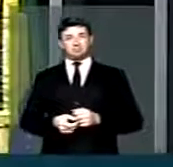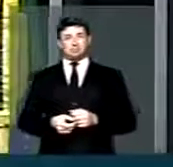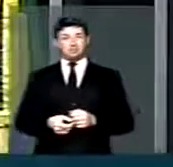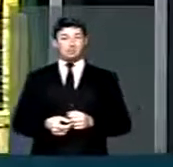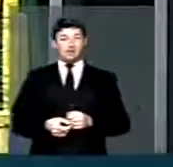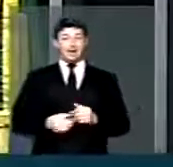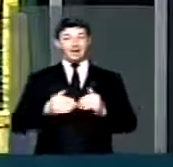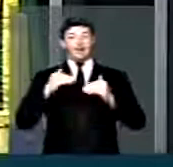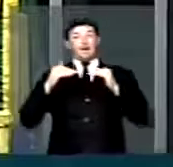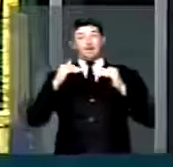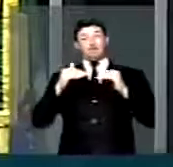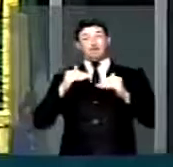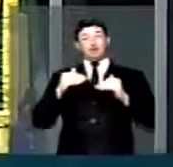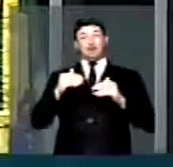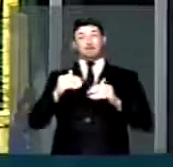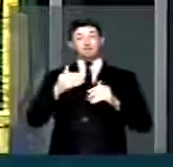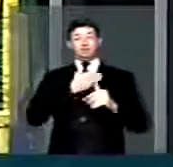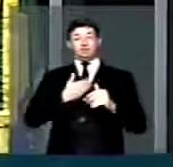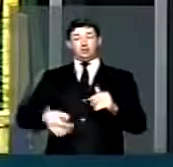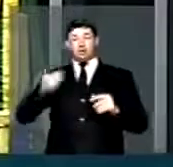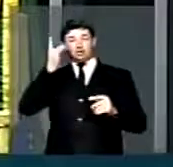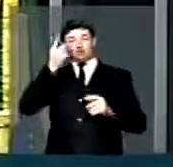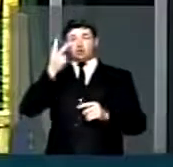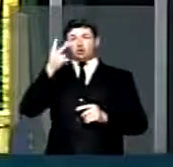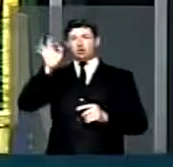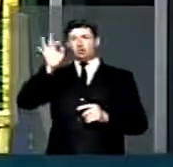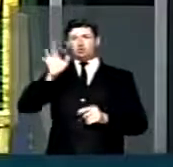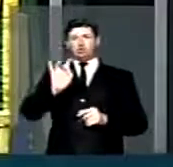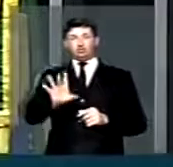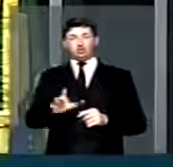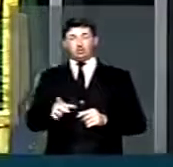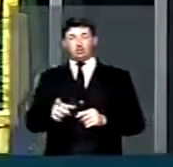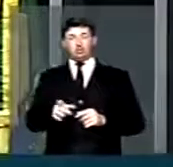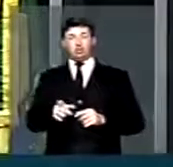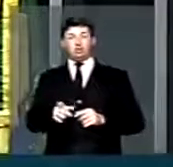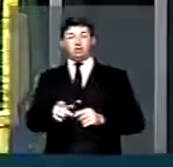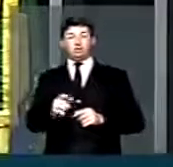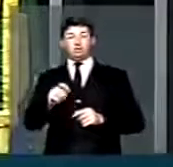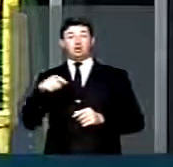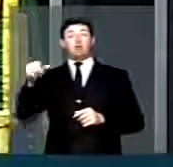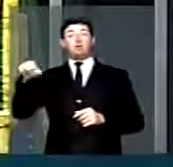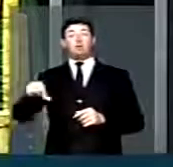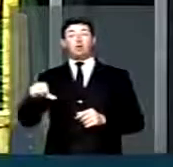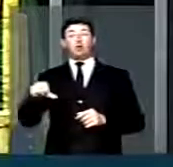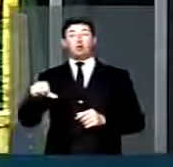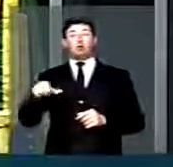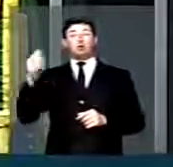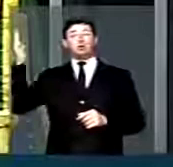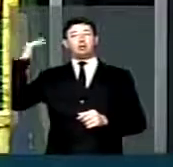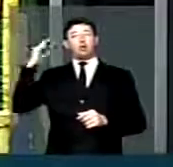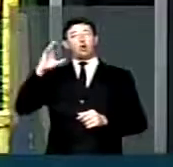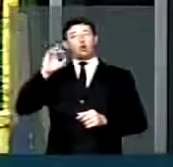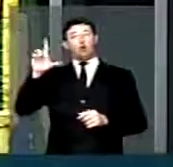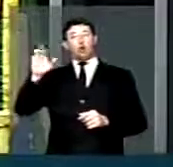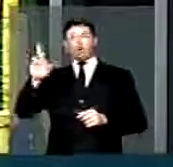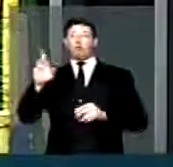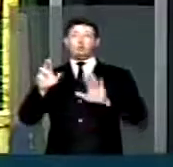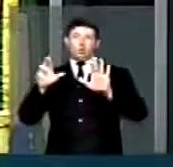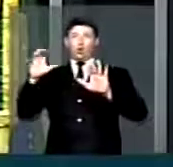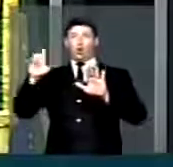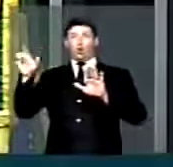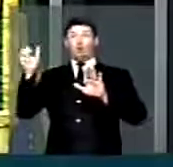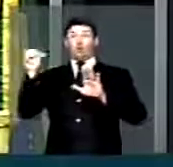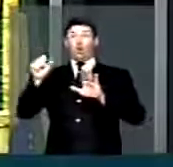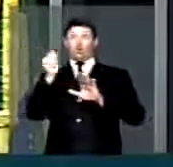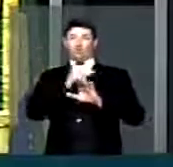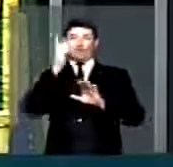de crescimento do governo Dilma é 2%. Só não é pior que a do período Collor, que vamos fazer justiça. O Collor teve